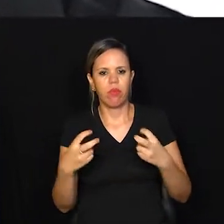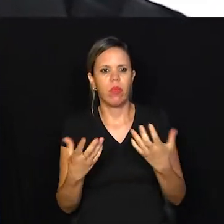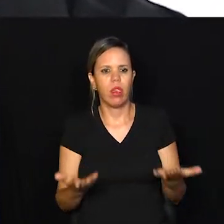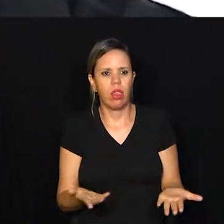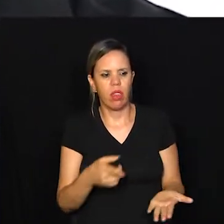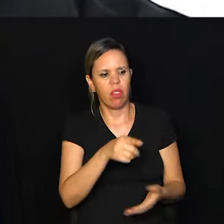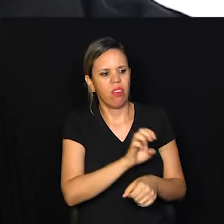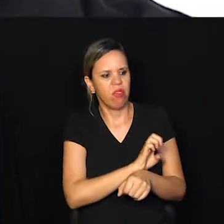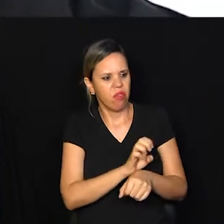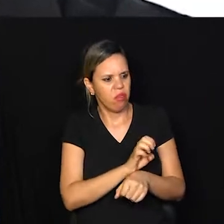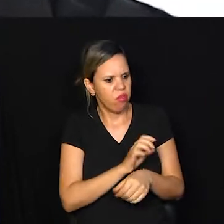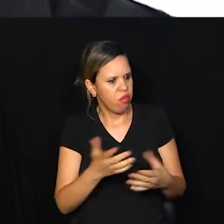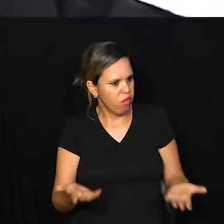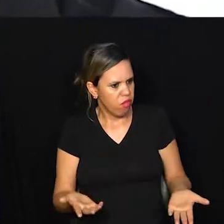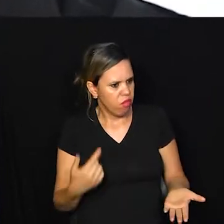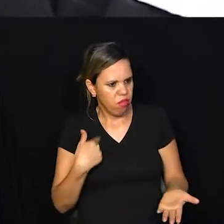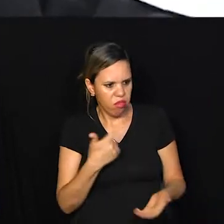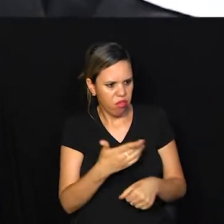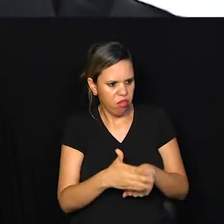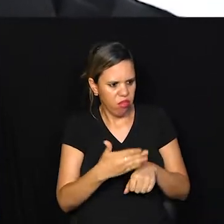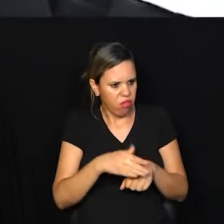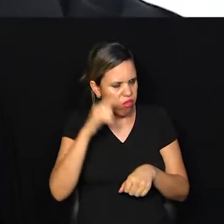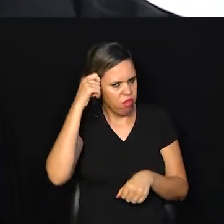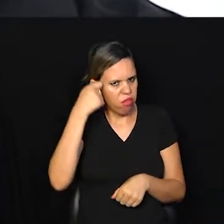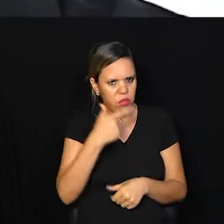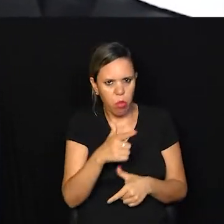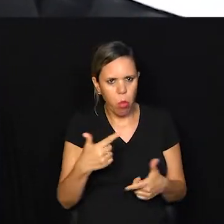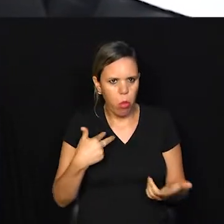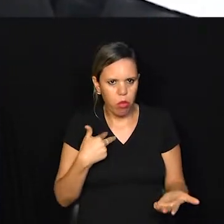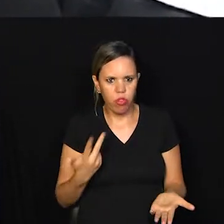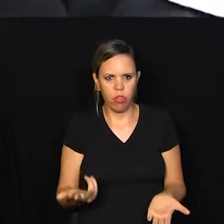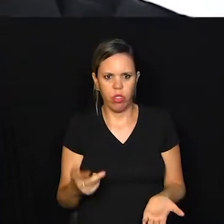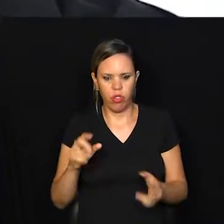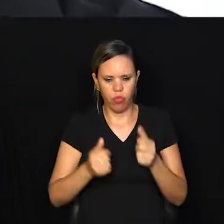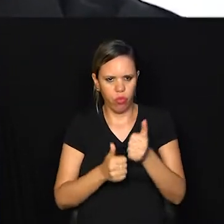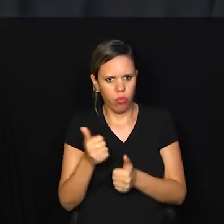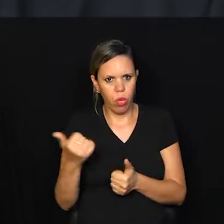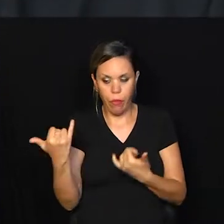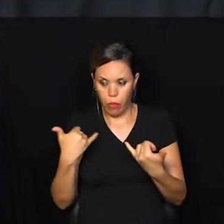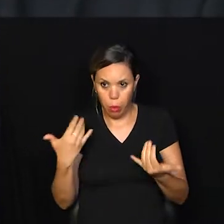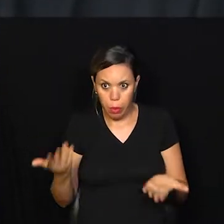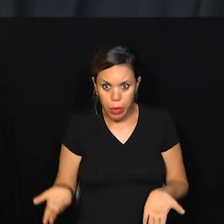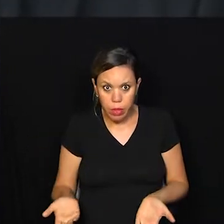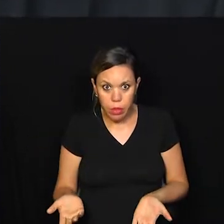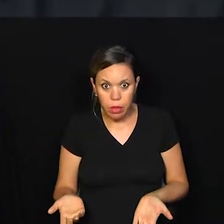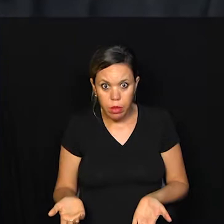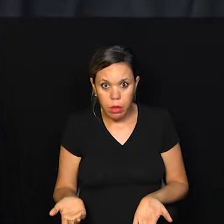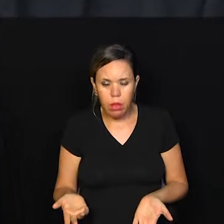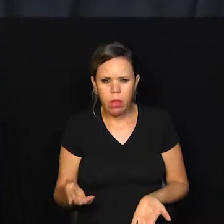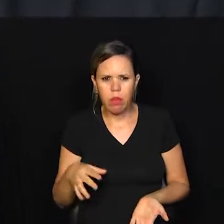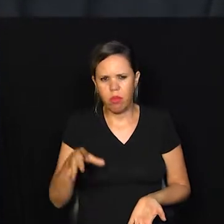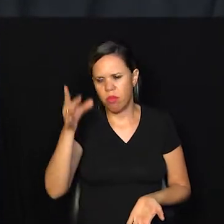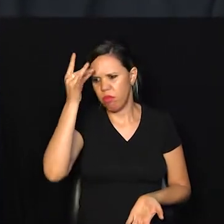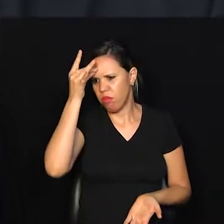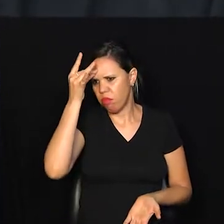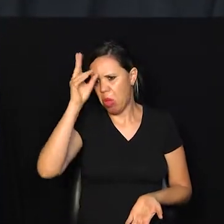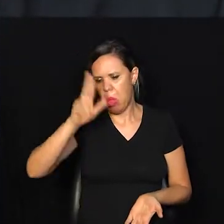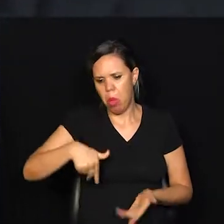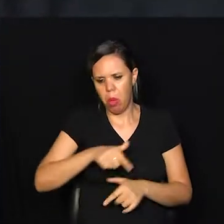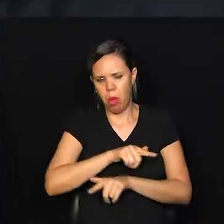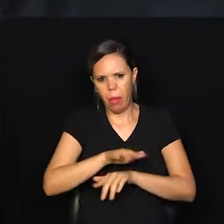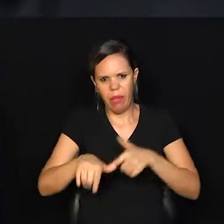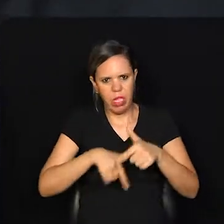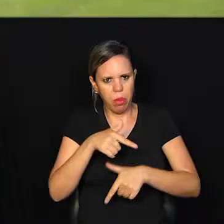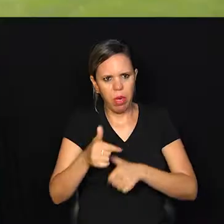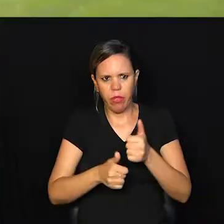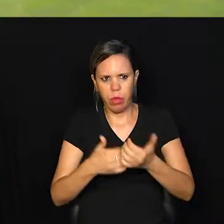não, treinador negro não existe no futebol. Isso não existe, não tem que ter treinador negro. Ele falou para mim. Então, assim, eu poderia pegar aquilo lá e falar, nossa, eu não vou mais trabalhar com futebol, porque